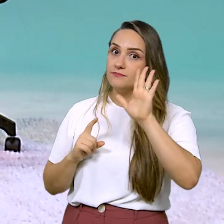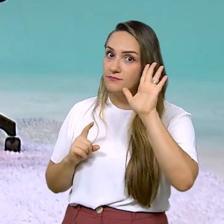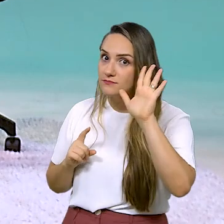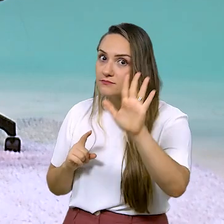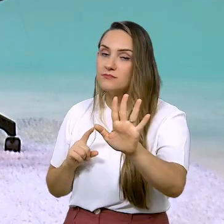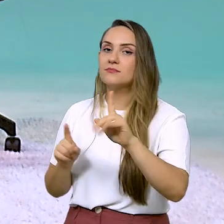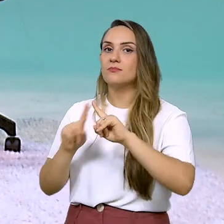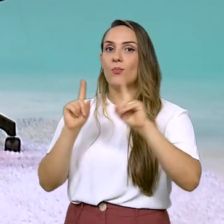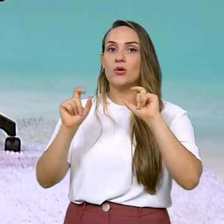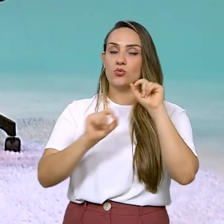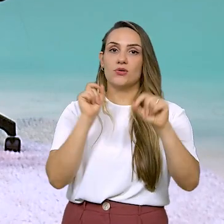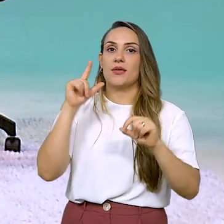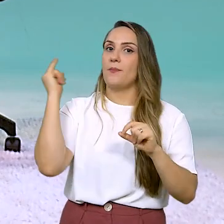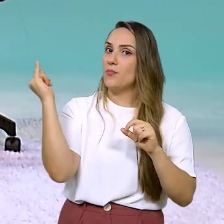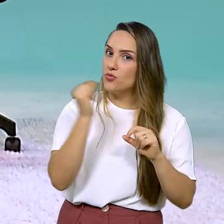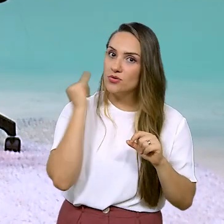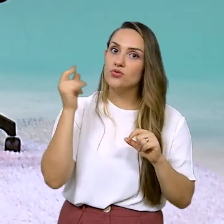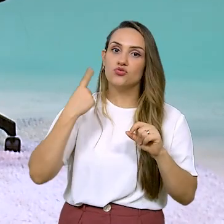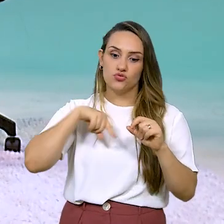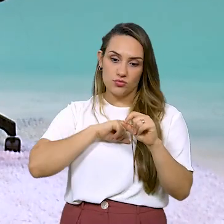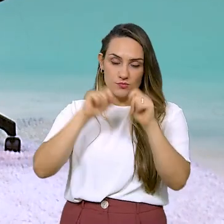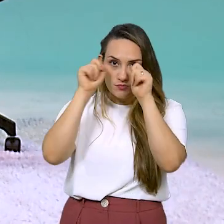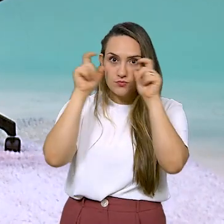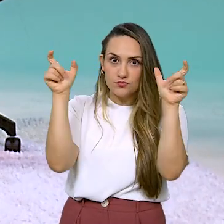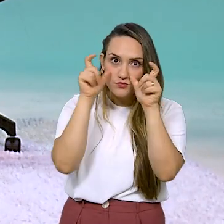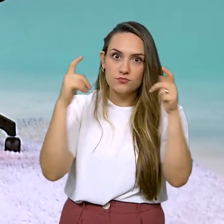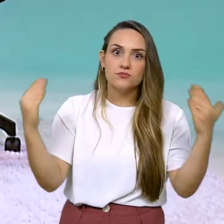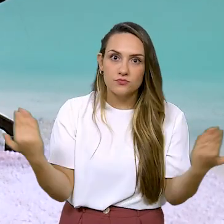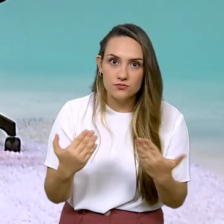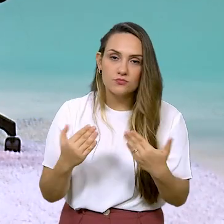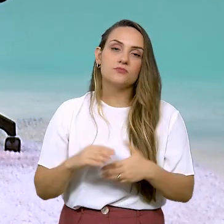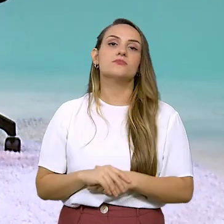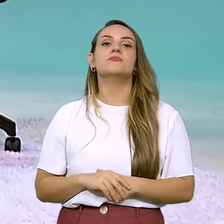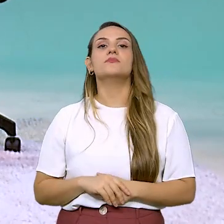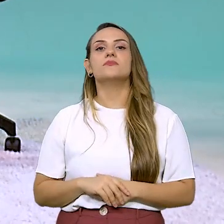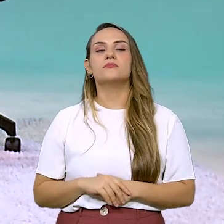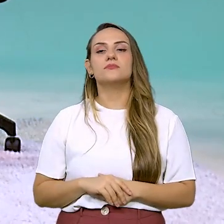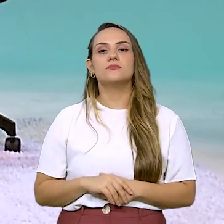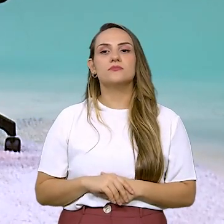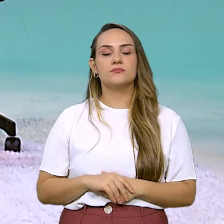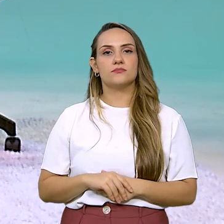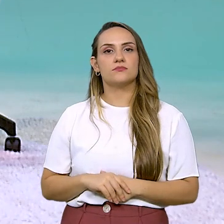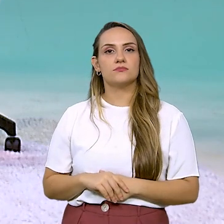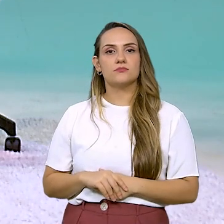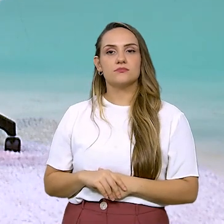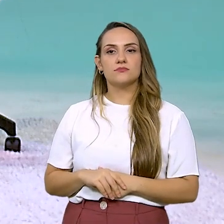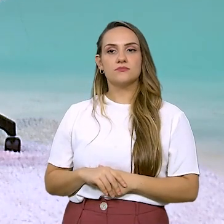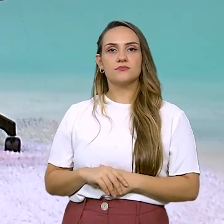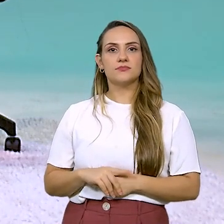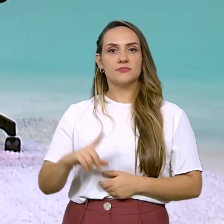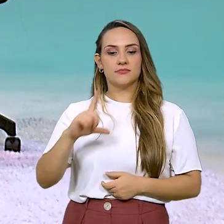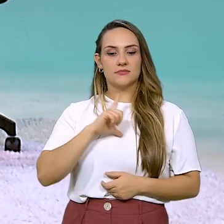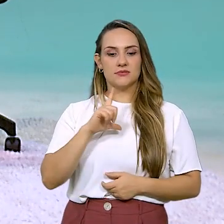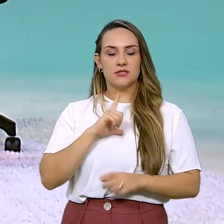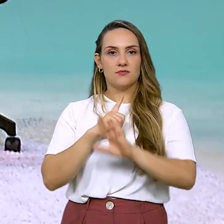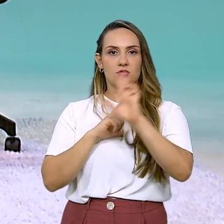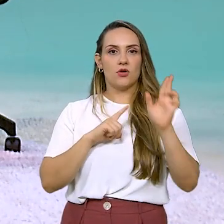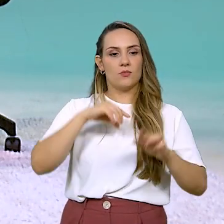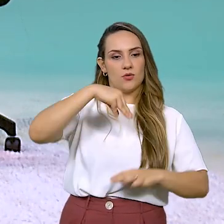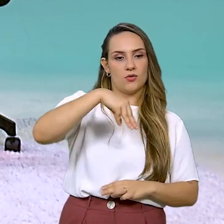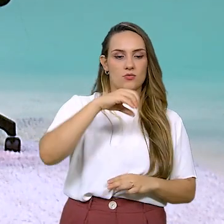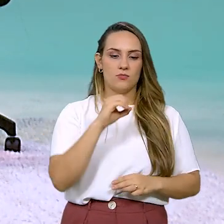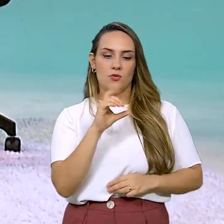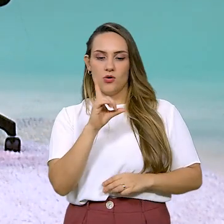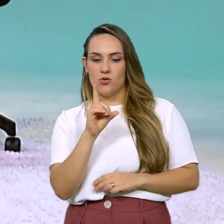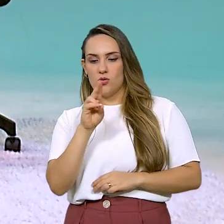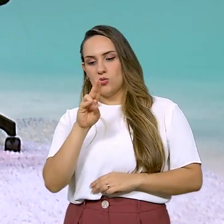contribuinte. Só que tem um ponto muito importante para a gente se atentar na questão dessa tese do século, porque houve a chamada